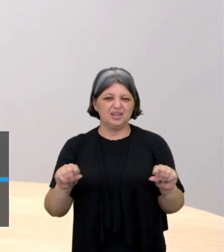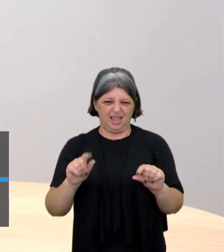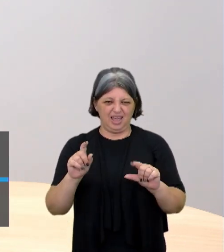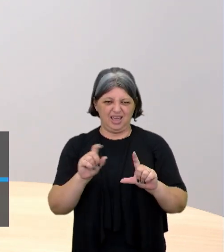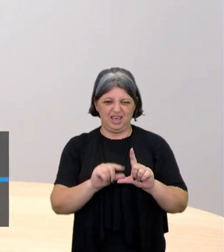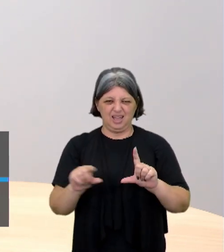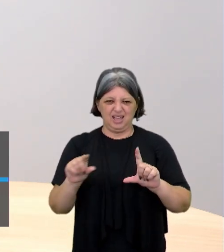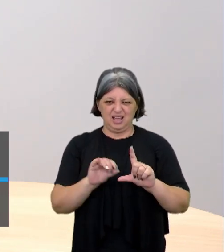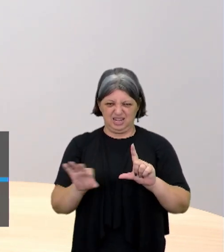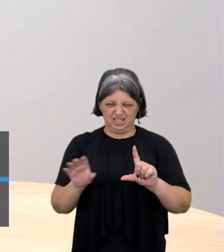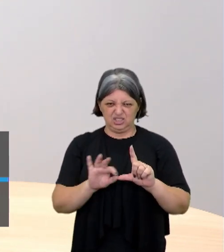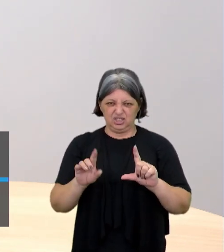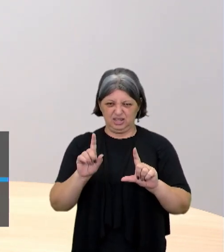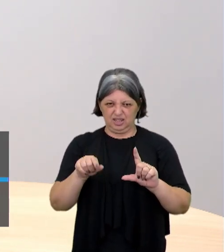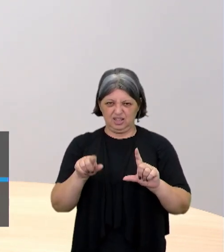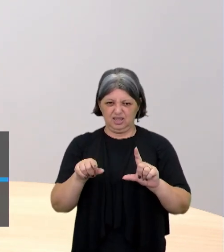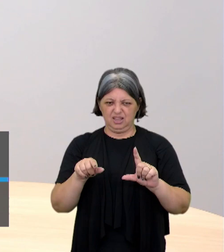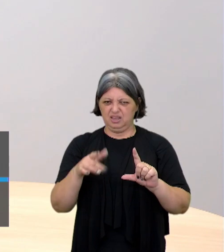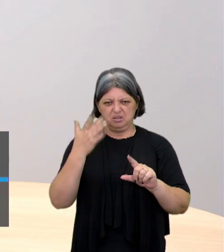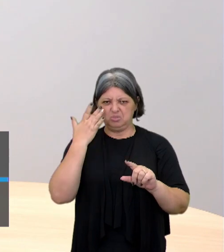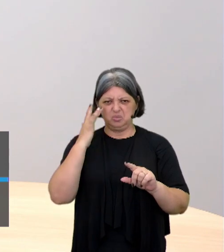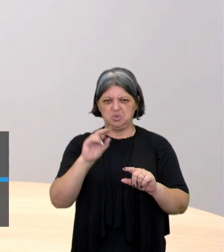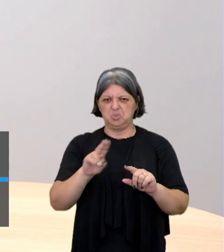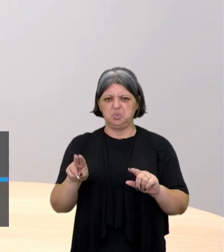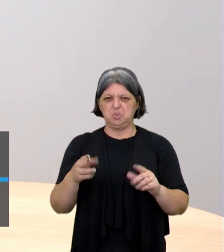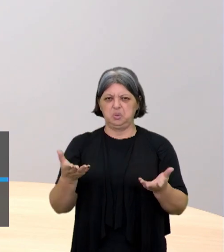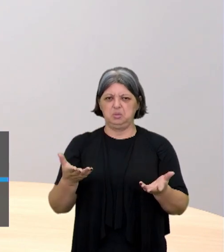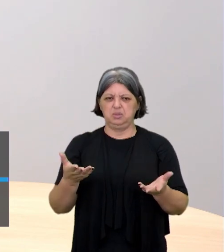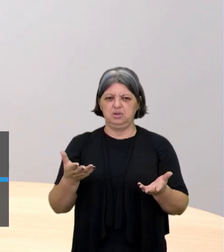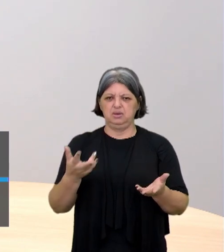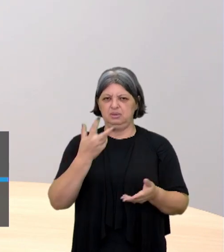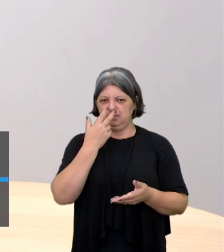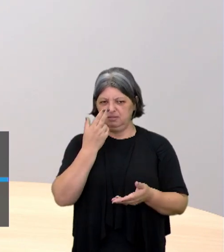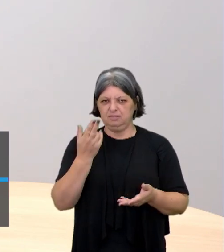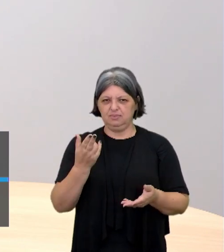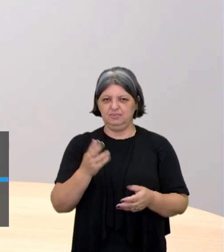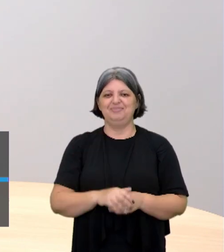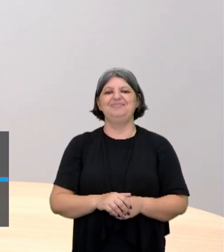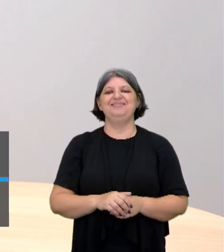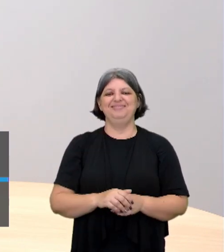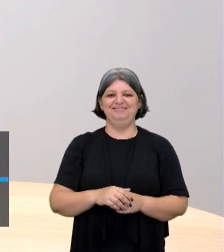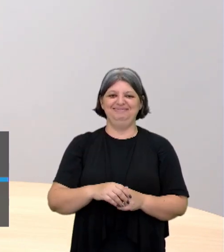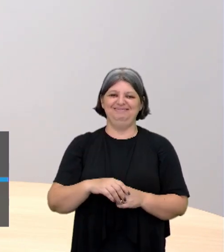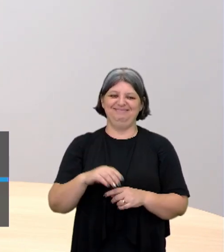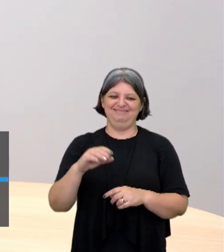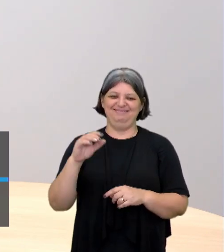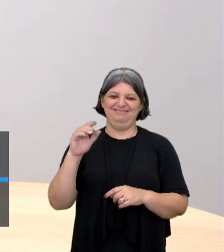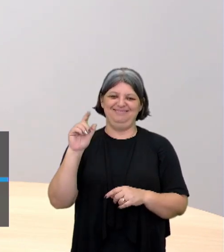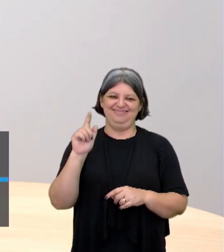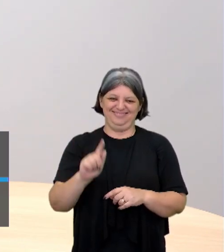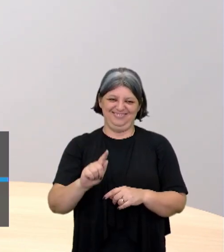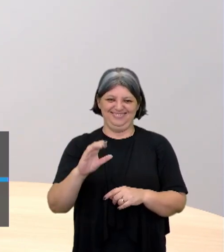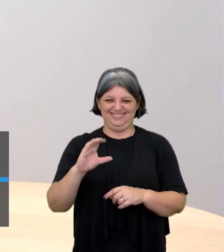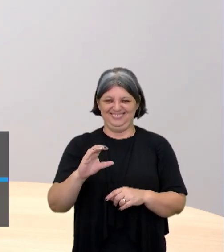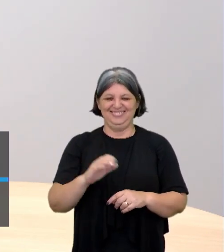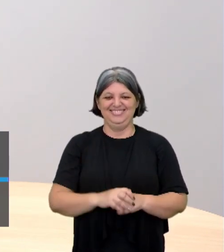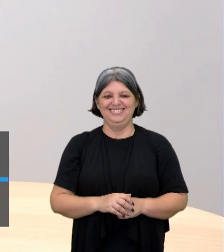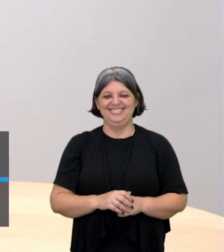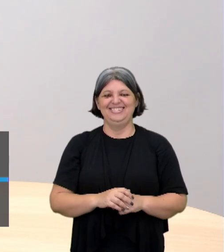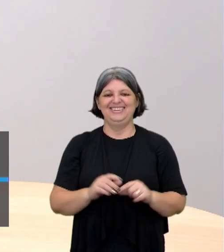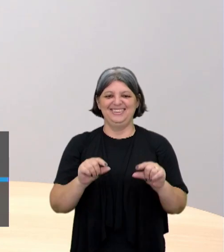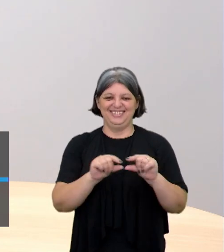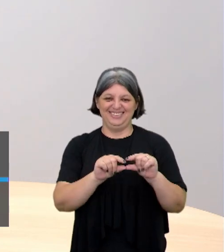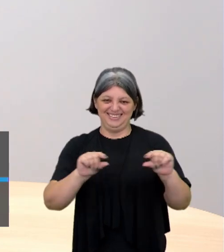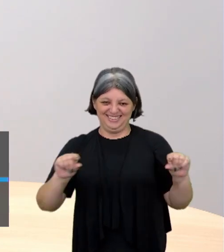né? É legenda que chama? Não sei muito bem, deve ter um nome especial. GC, por isso que aparece aí no GC, né? Semana